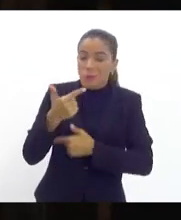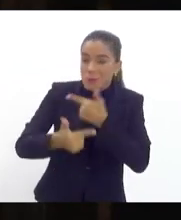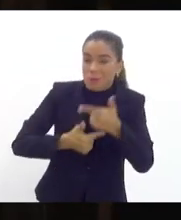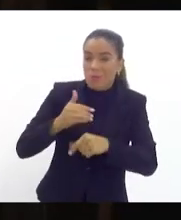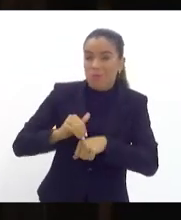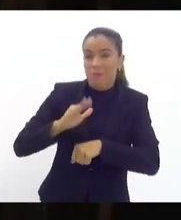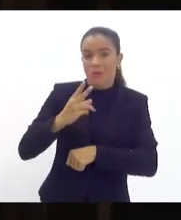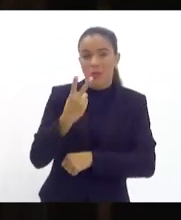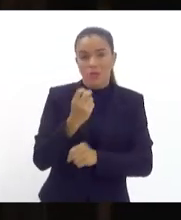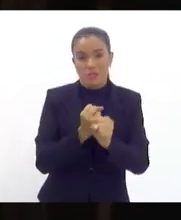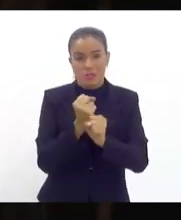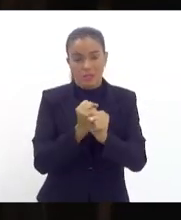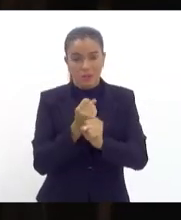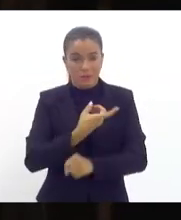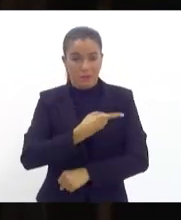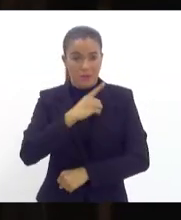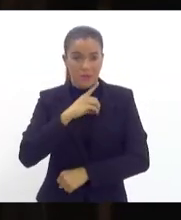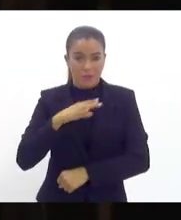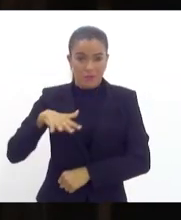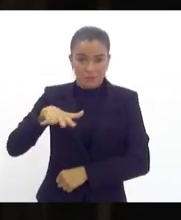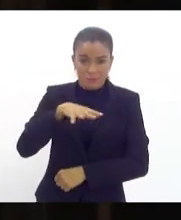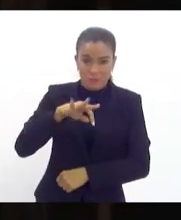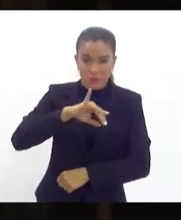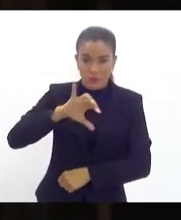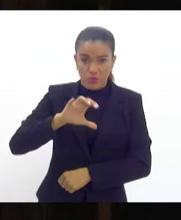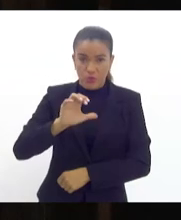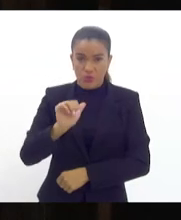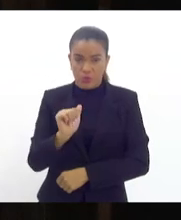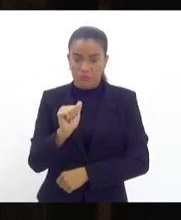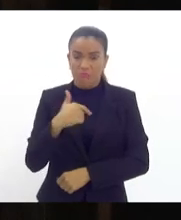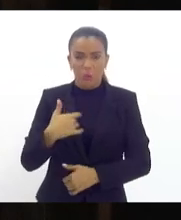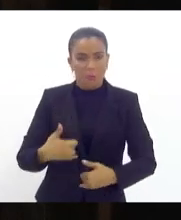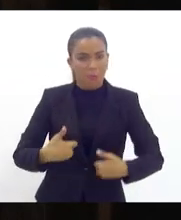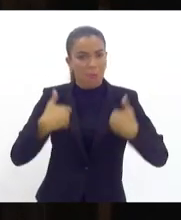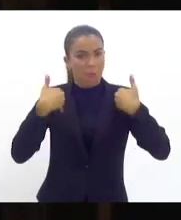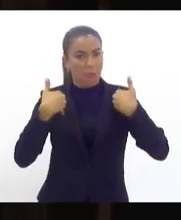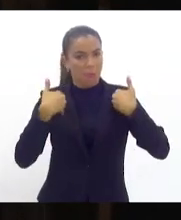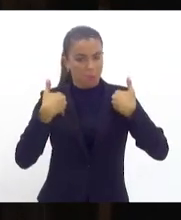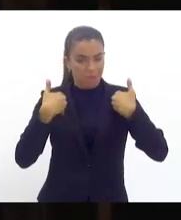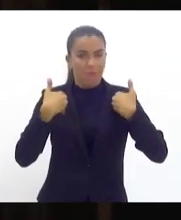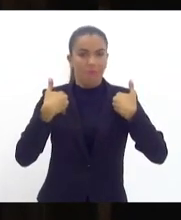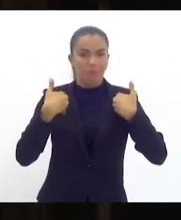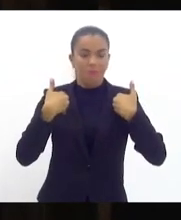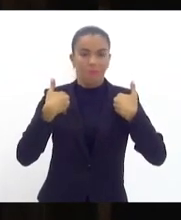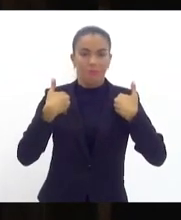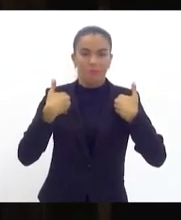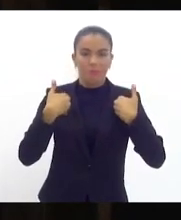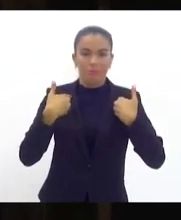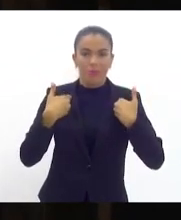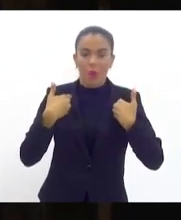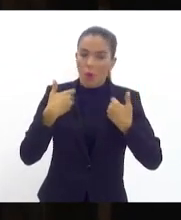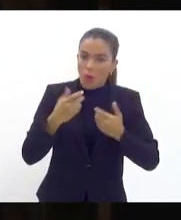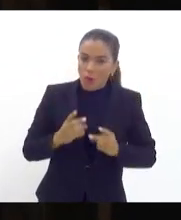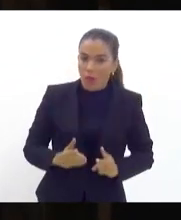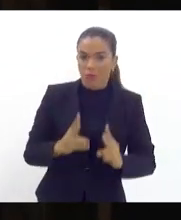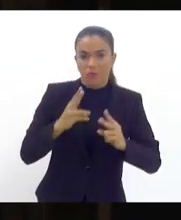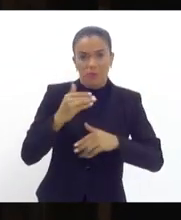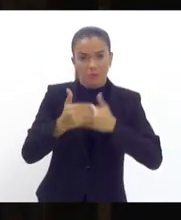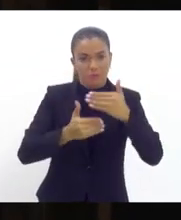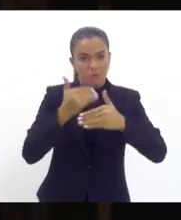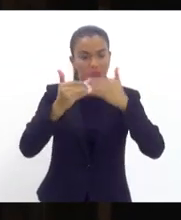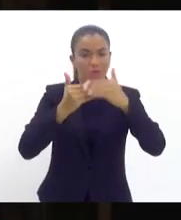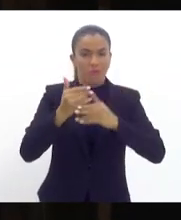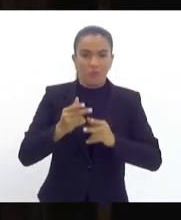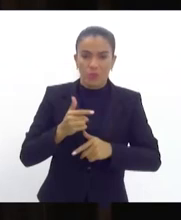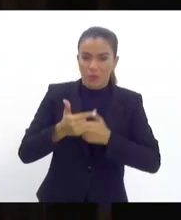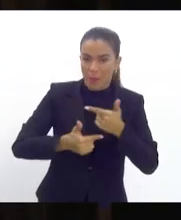na delegacia da Tijuca Então me honra muito poder prosseguir o trabalho que ele iniciou